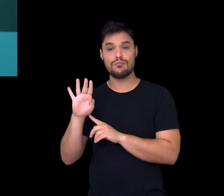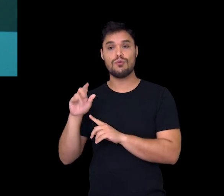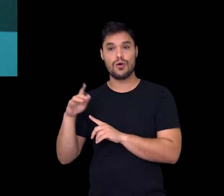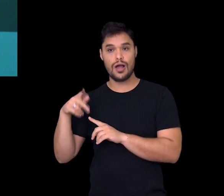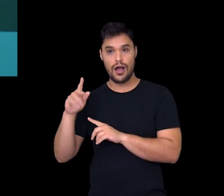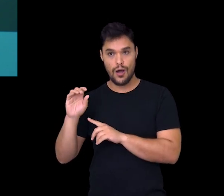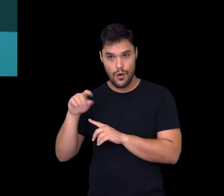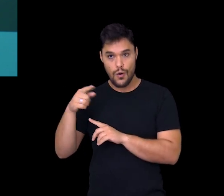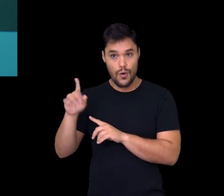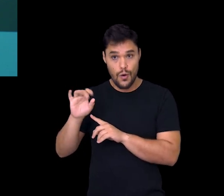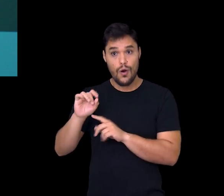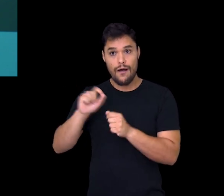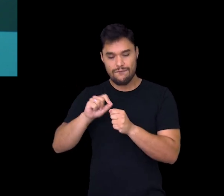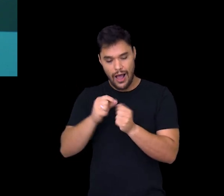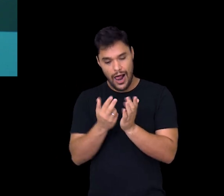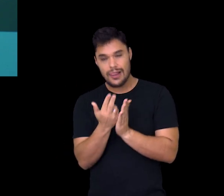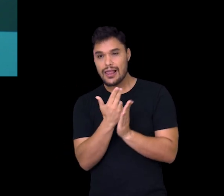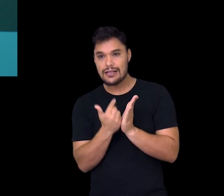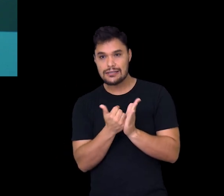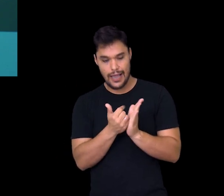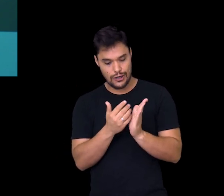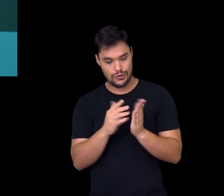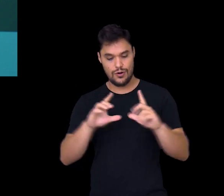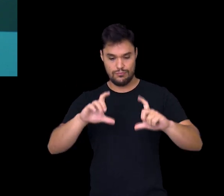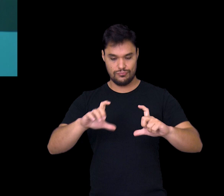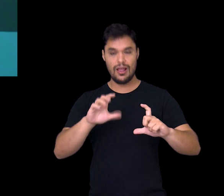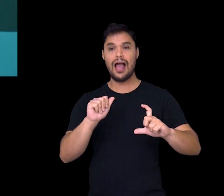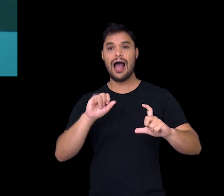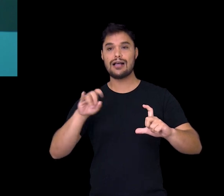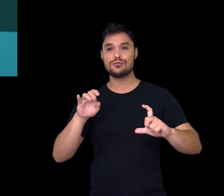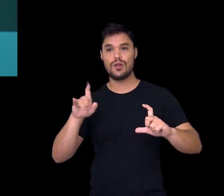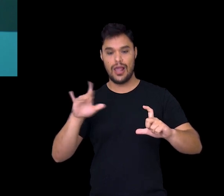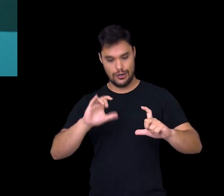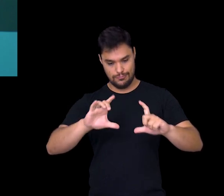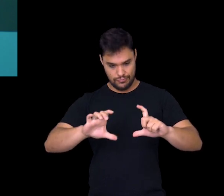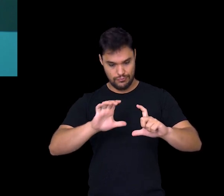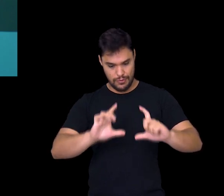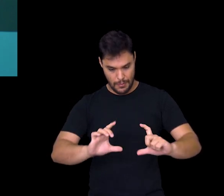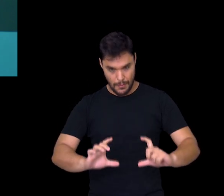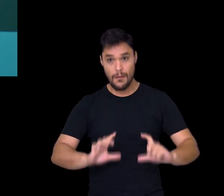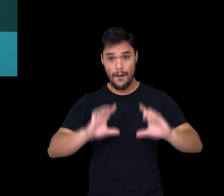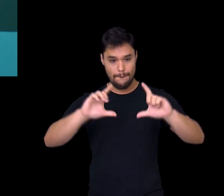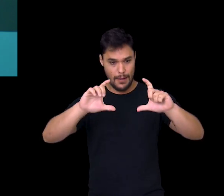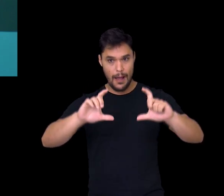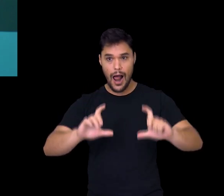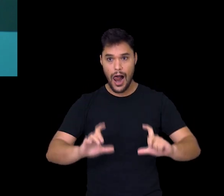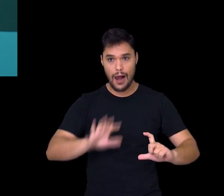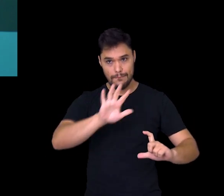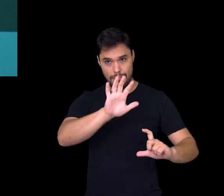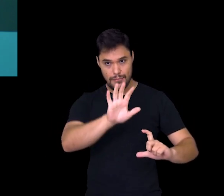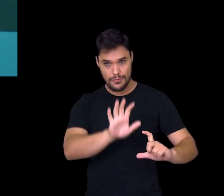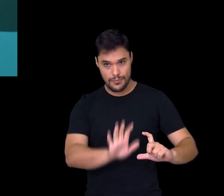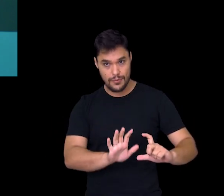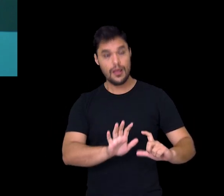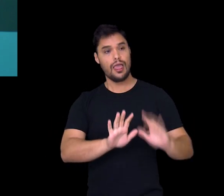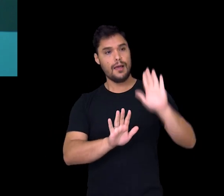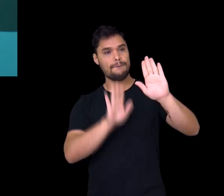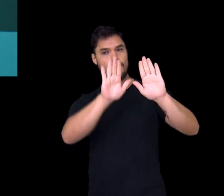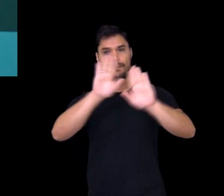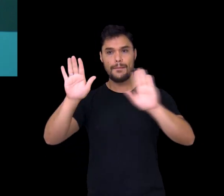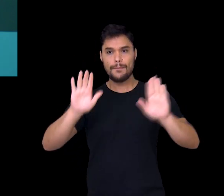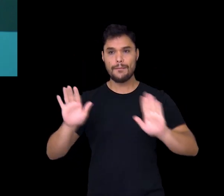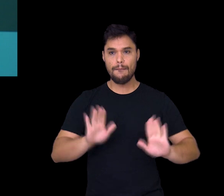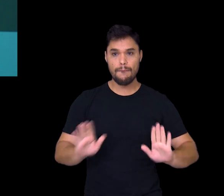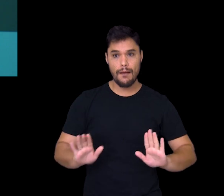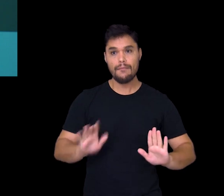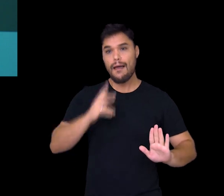os azulejos que, de tal maneira, parece que quando o vento bate e a luz passa por ali, são folhas